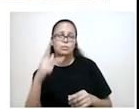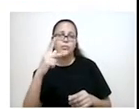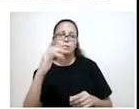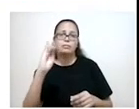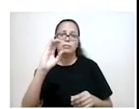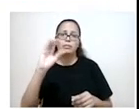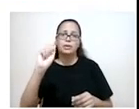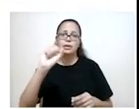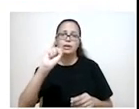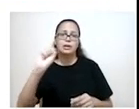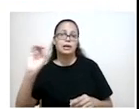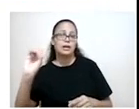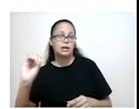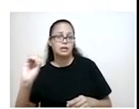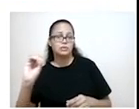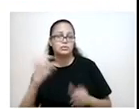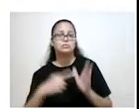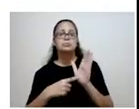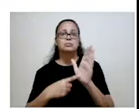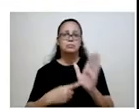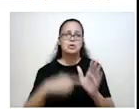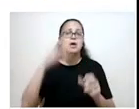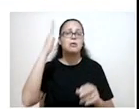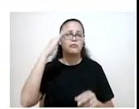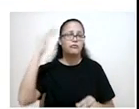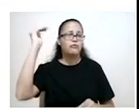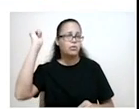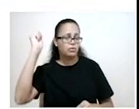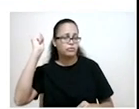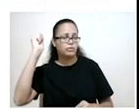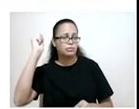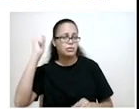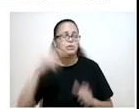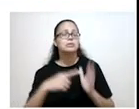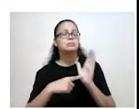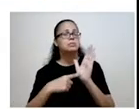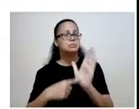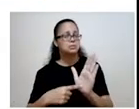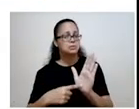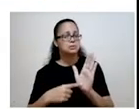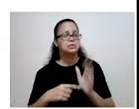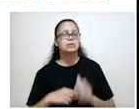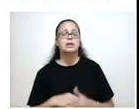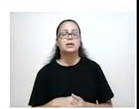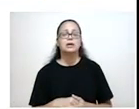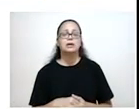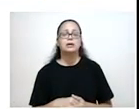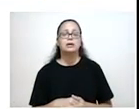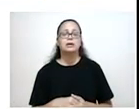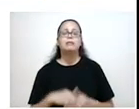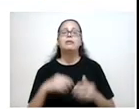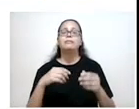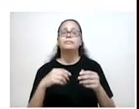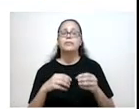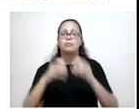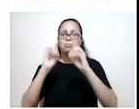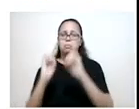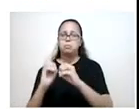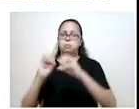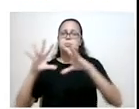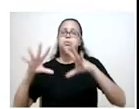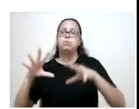aqui. Ela ficou muito famosa por retratar esse ataque alemão